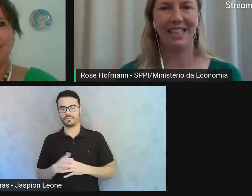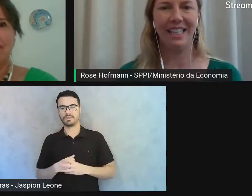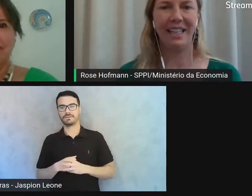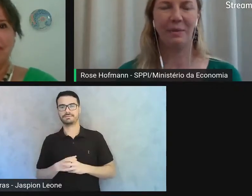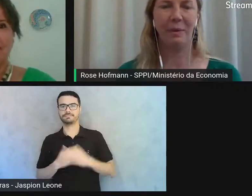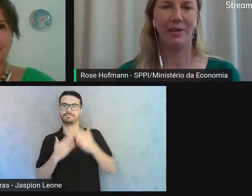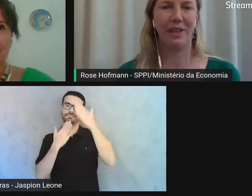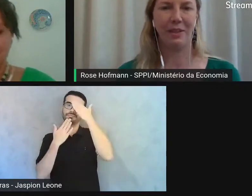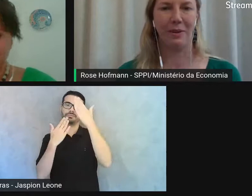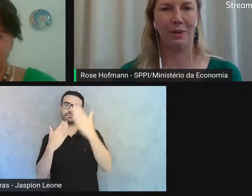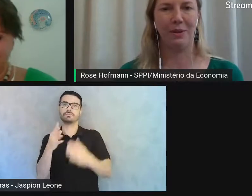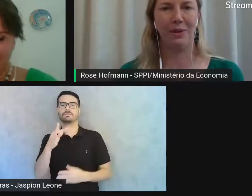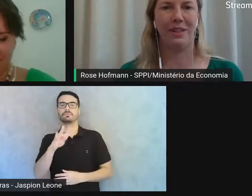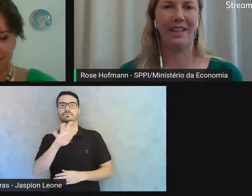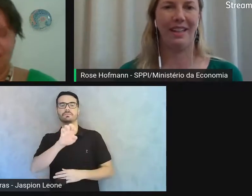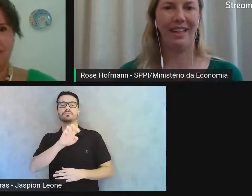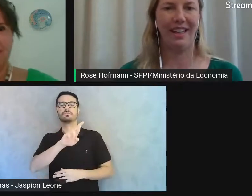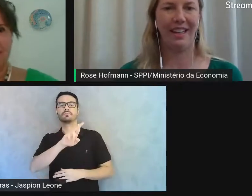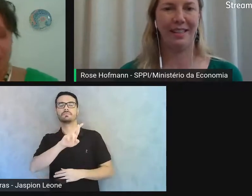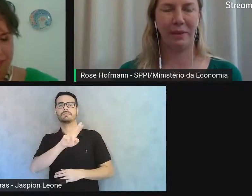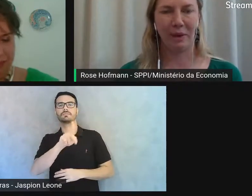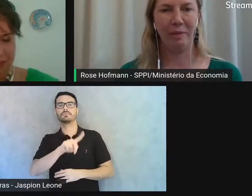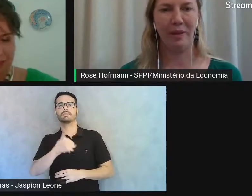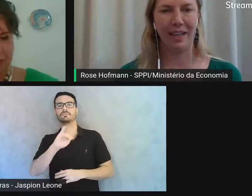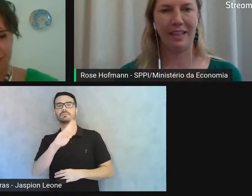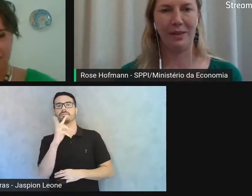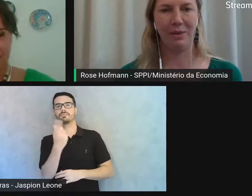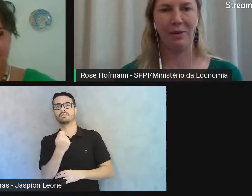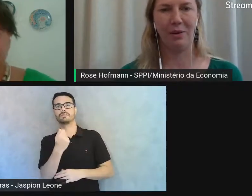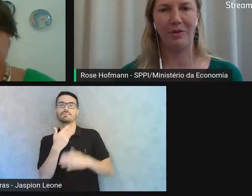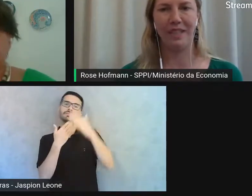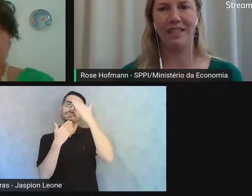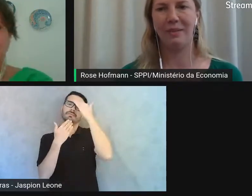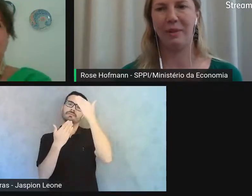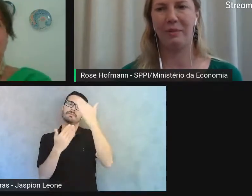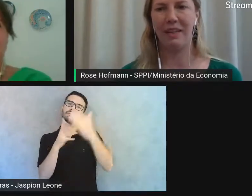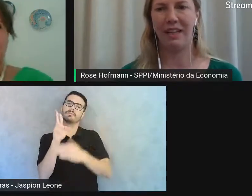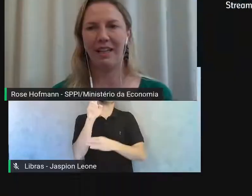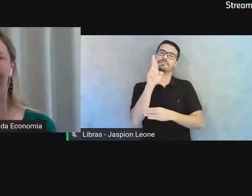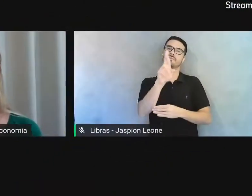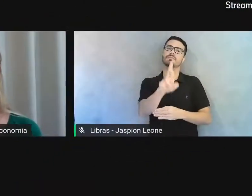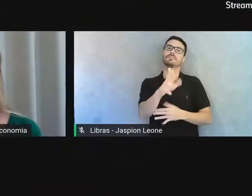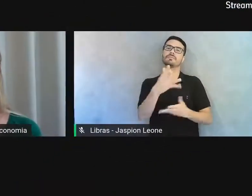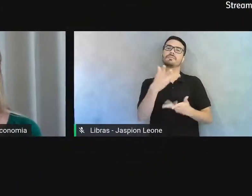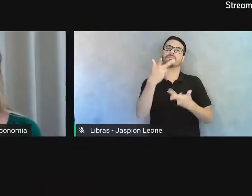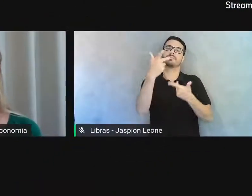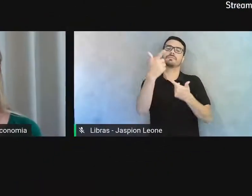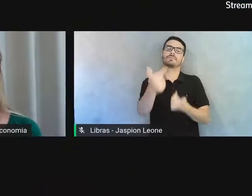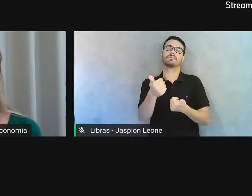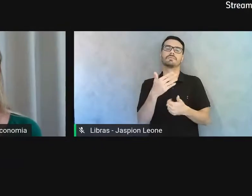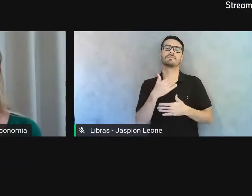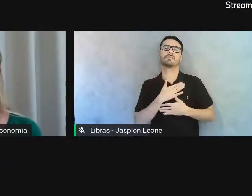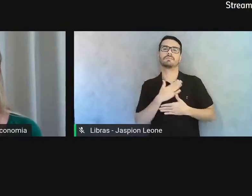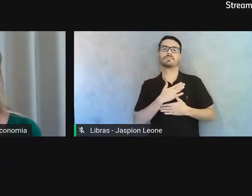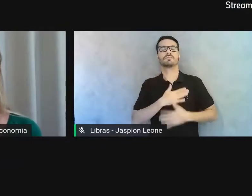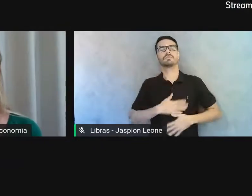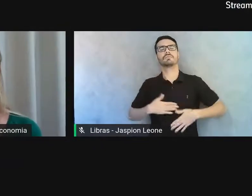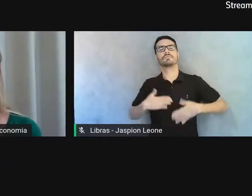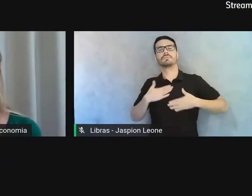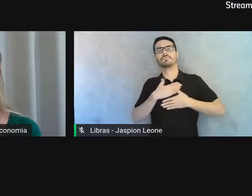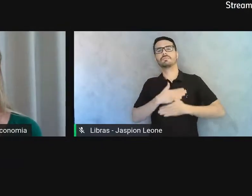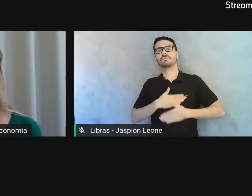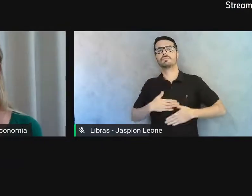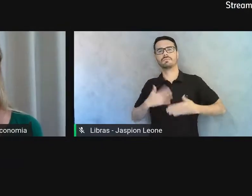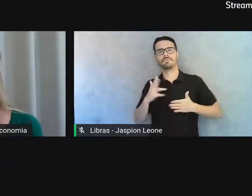Obrigada, Terezinha. Um bom dia a todos. Em seu nome, eu agradeço o convite. Para mim é um prazer, é uma honra poder